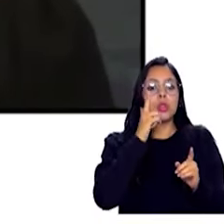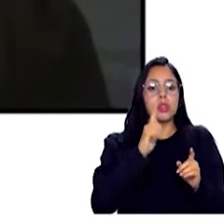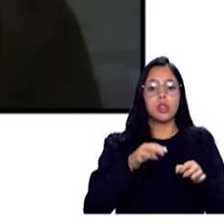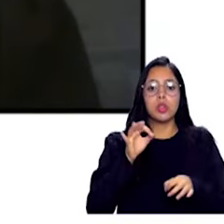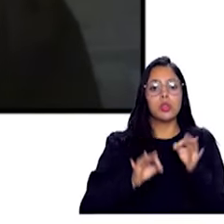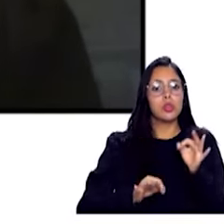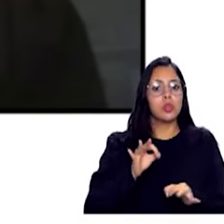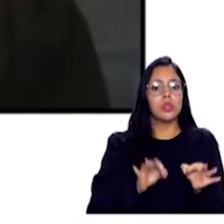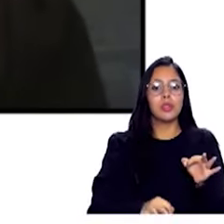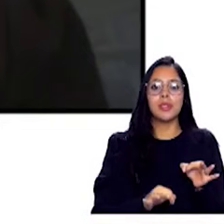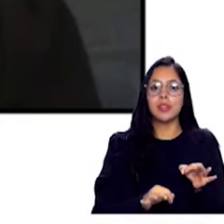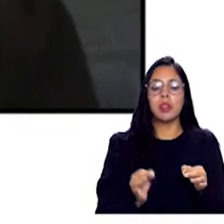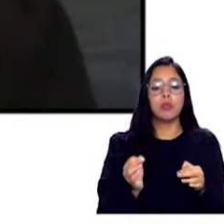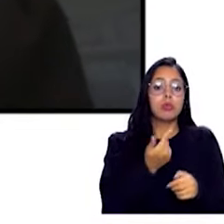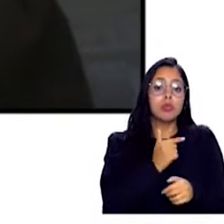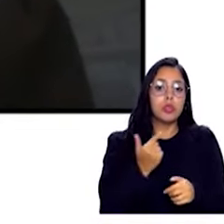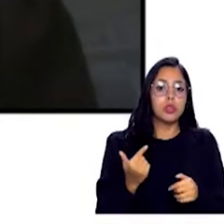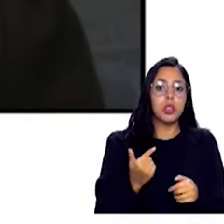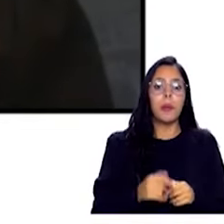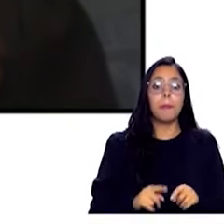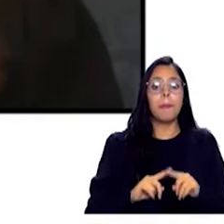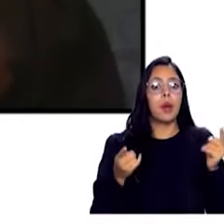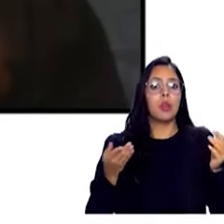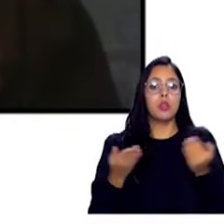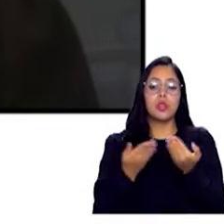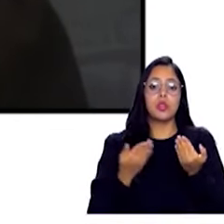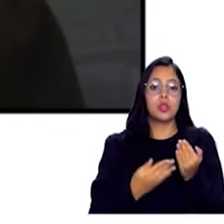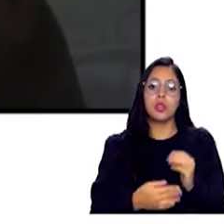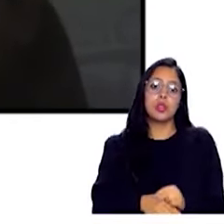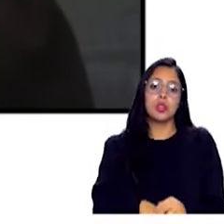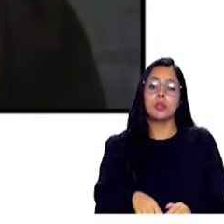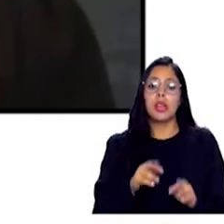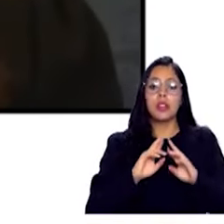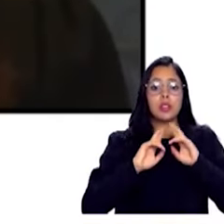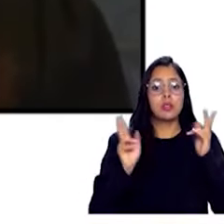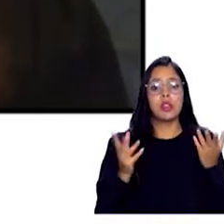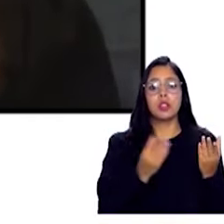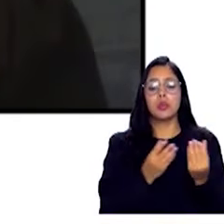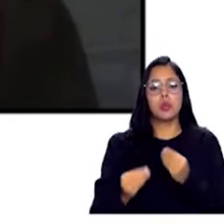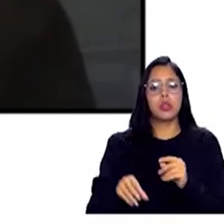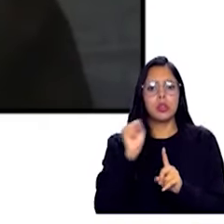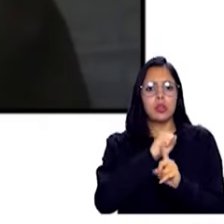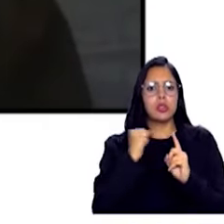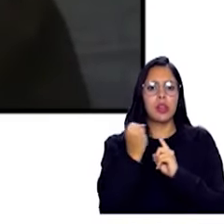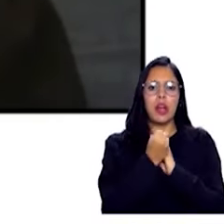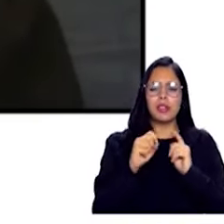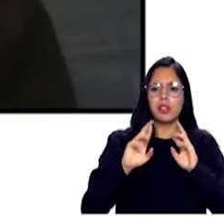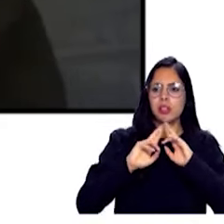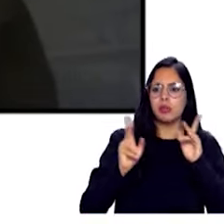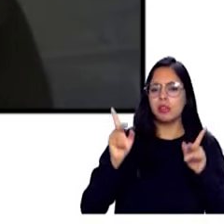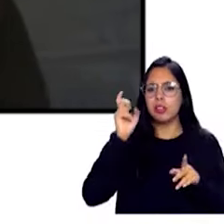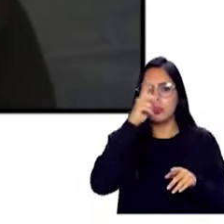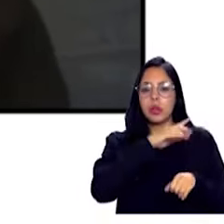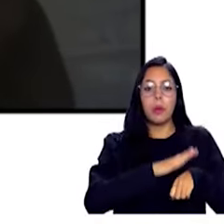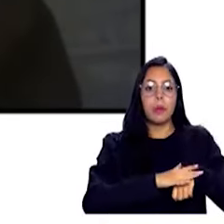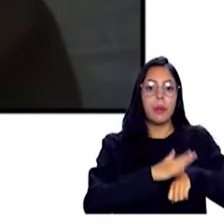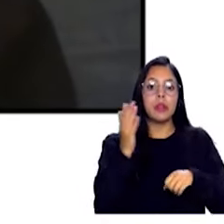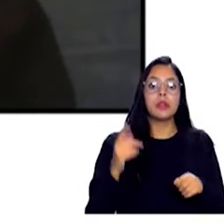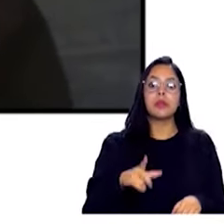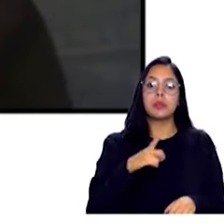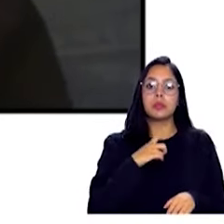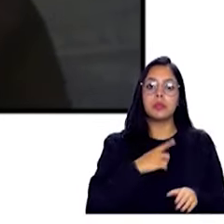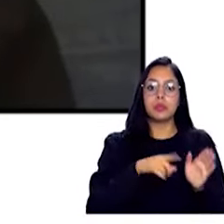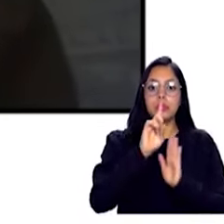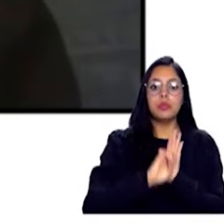dá mais pra gente acreditar nessa ficção as sociedades são muito mais complexas eh o direito exerce vem